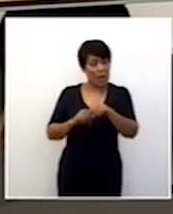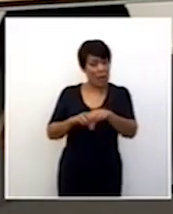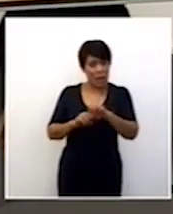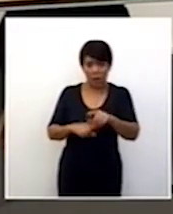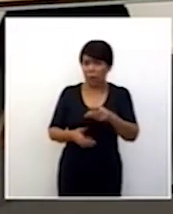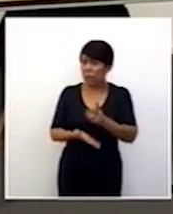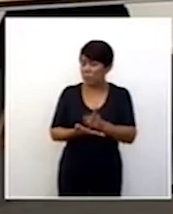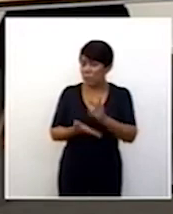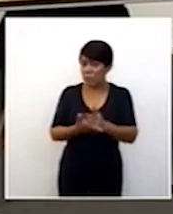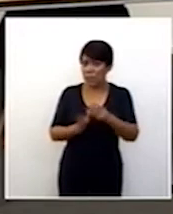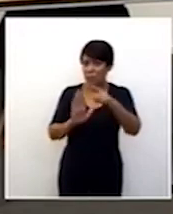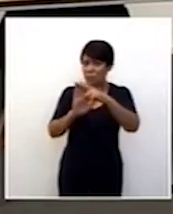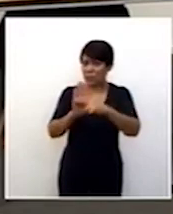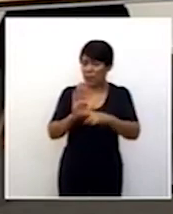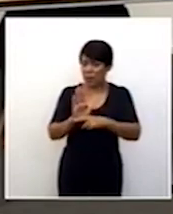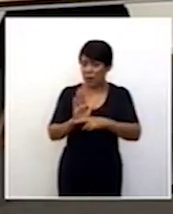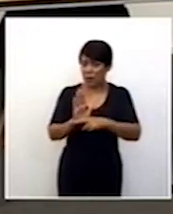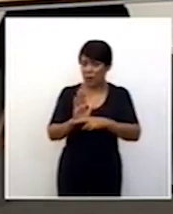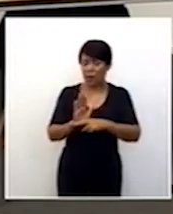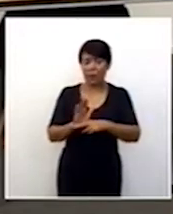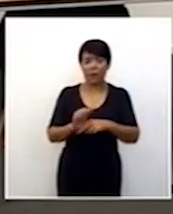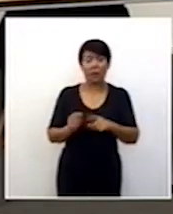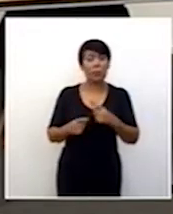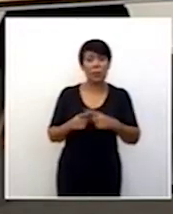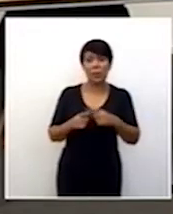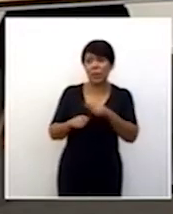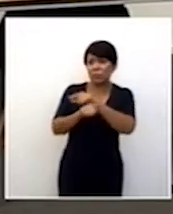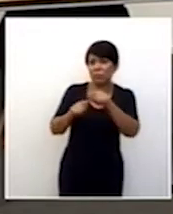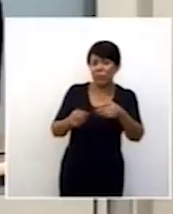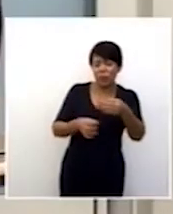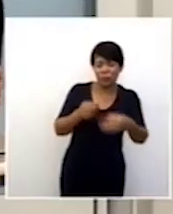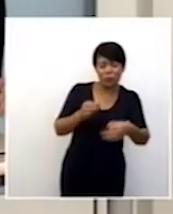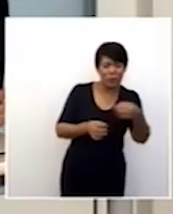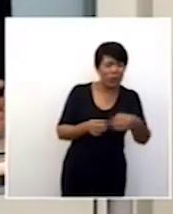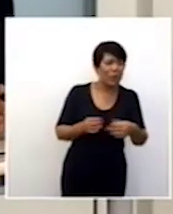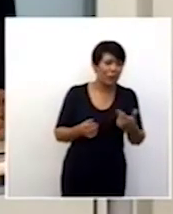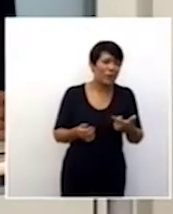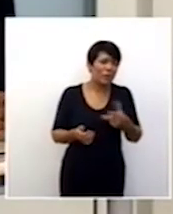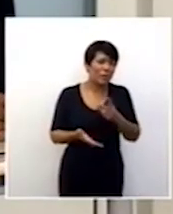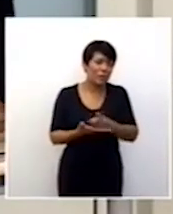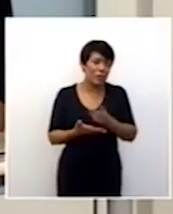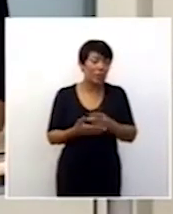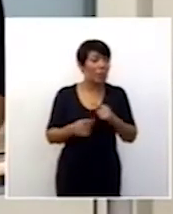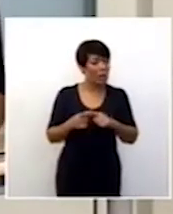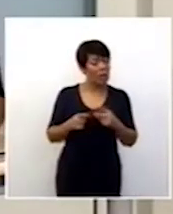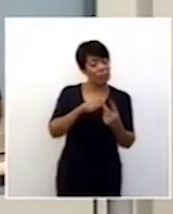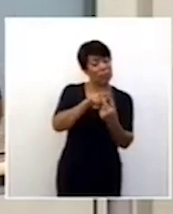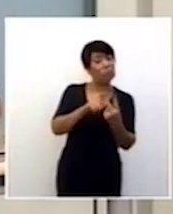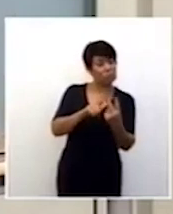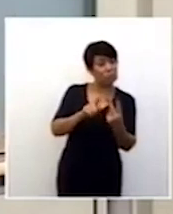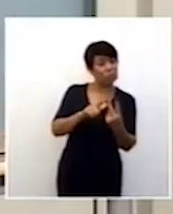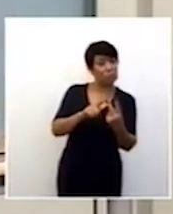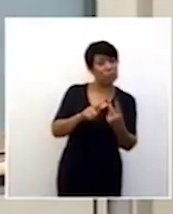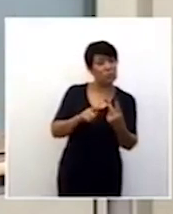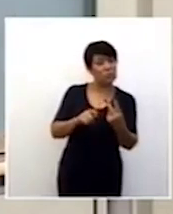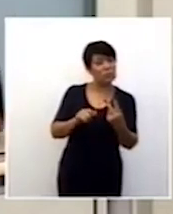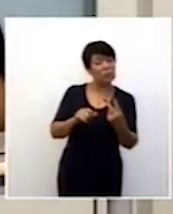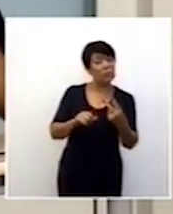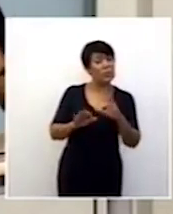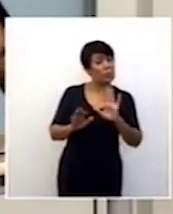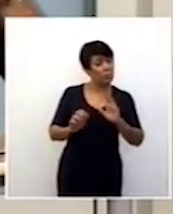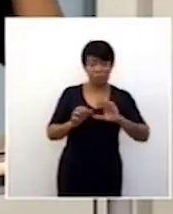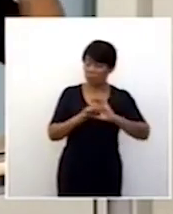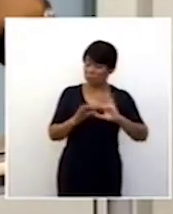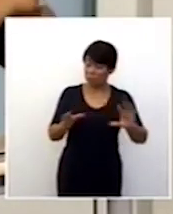é? Perfeito, porque a todo momento estamos sendo julgados por aquilo que falamos, Mas né? as duas existem. Perfeitamente. As duas existem. Nós estamos falando